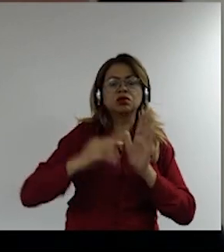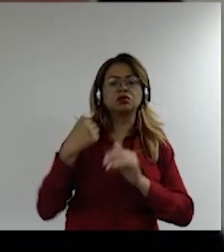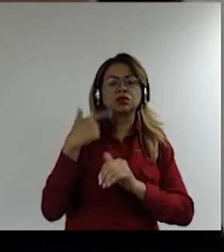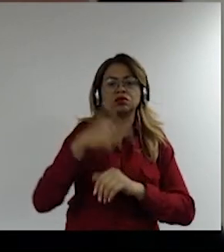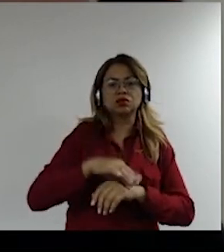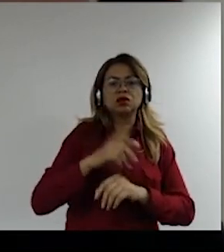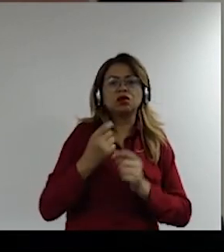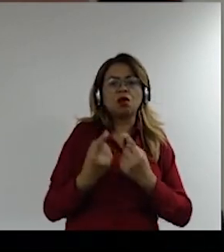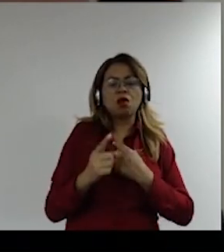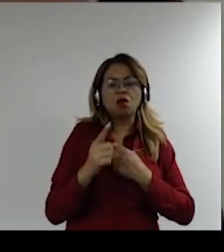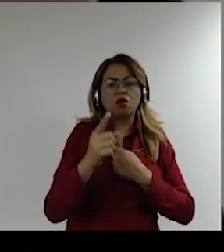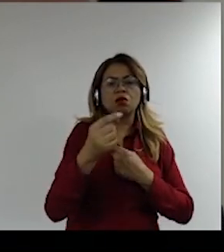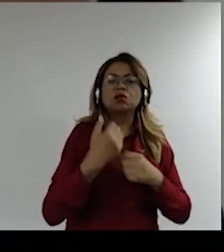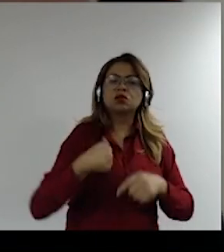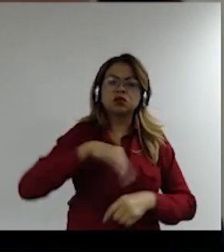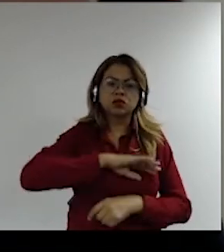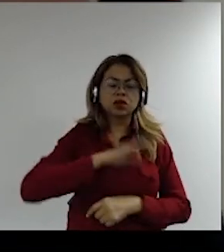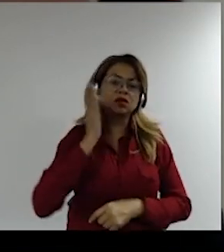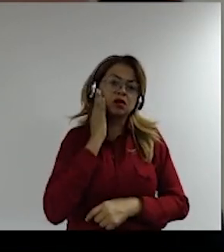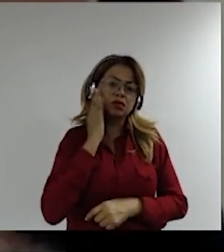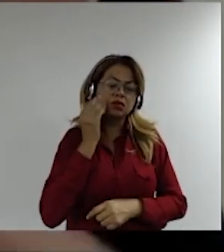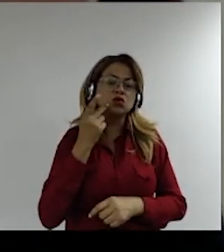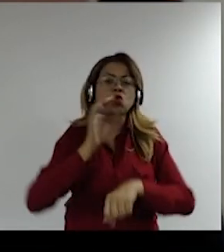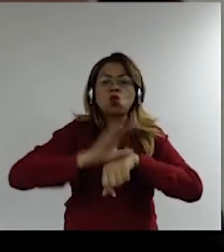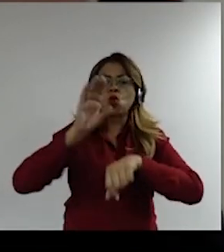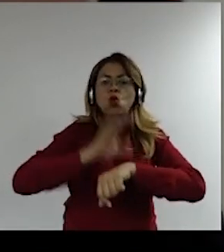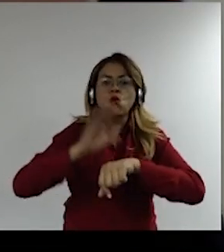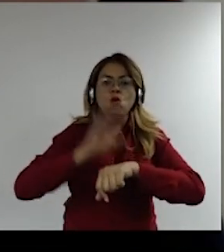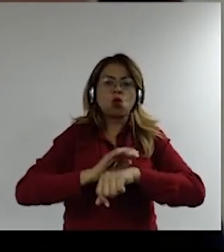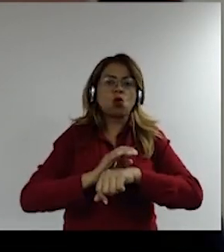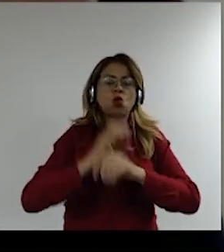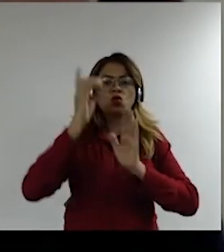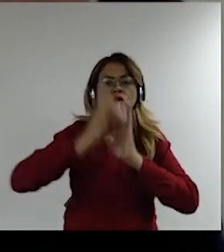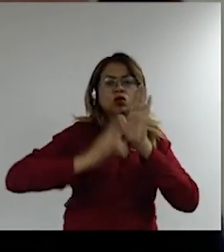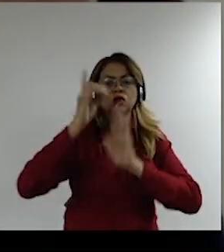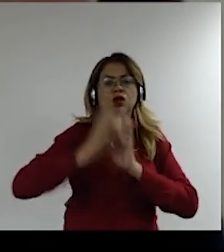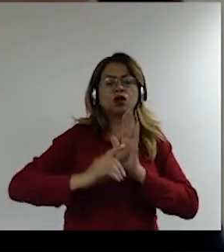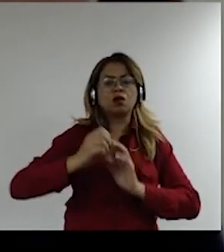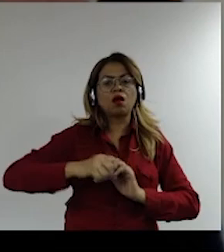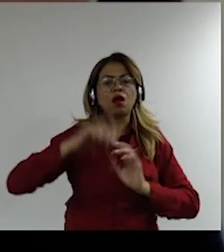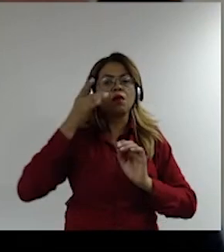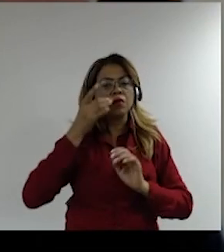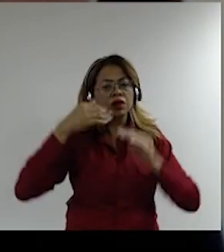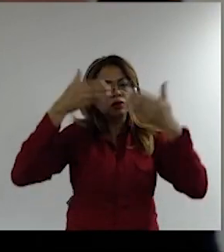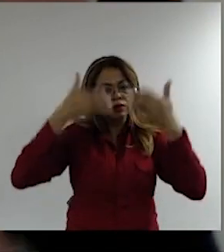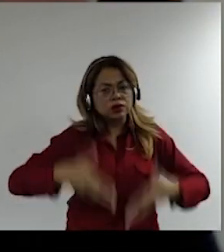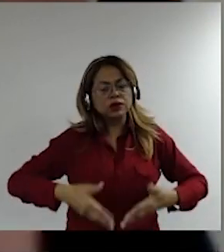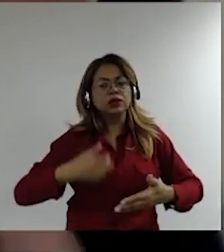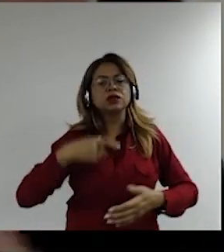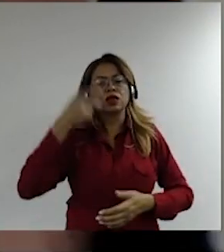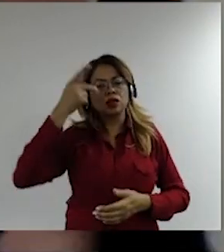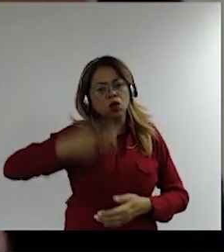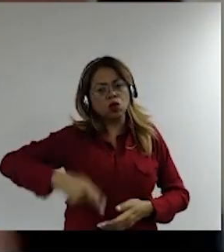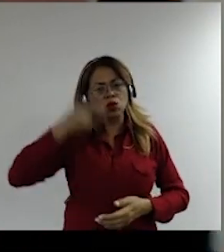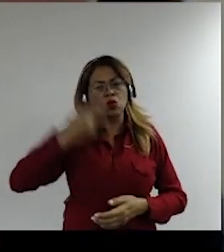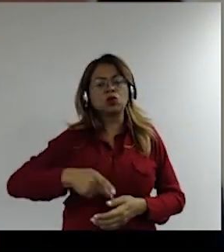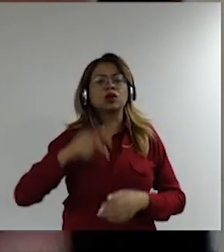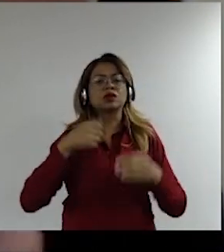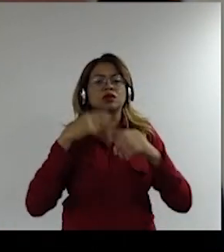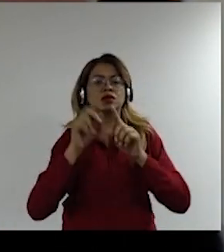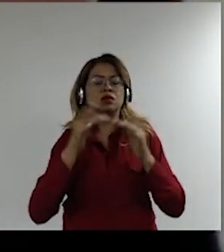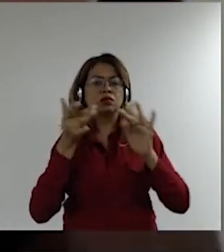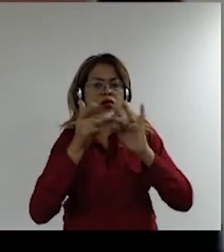sabemos que o curso de direito a presença do docente, a presença da discussão, a presença da humanização das